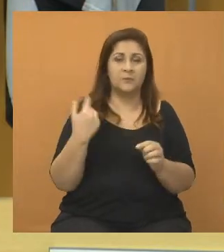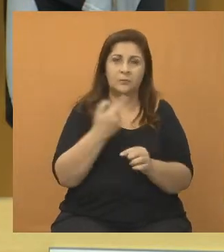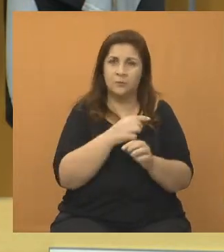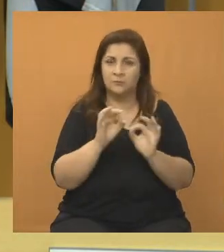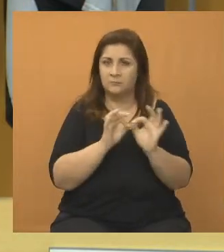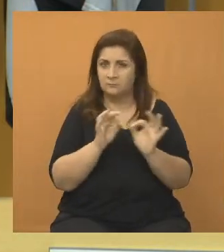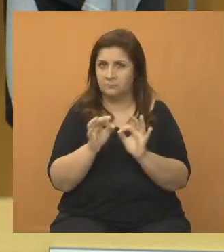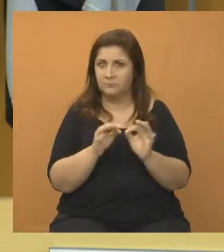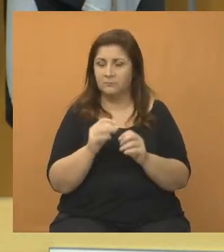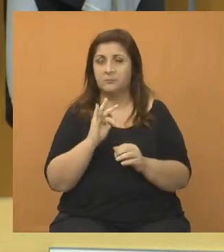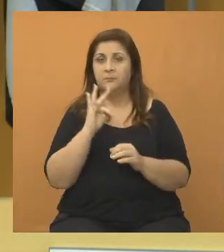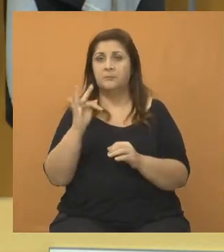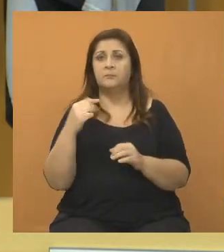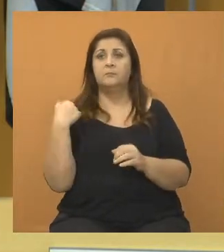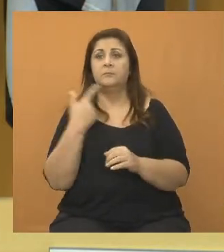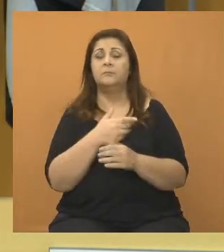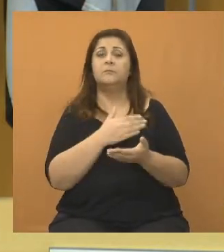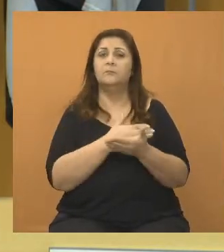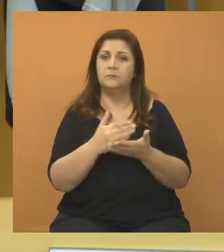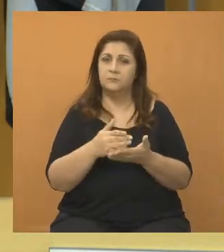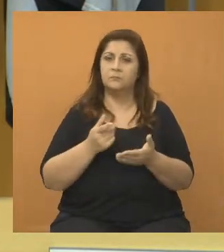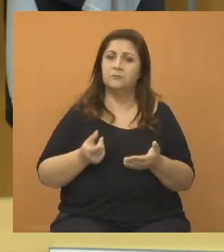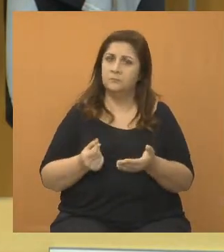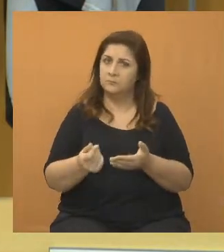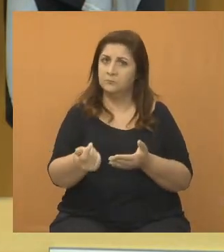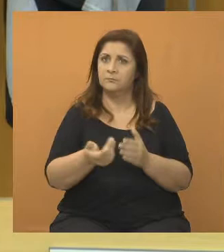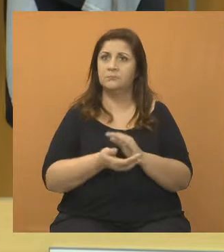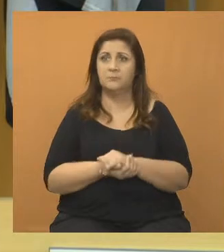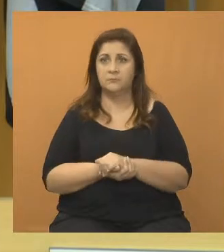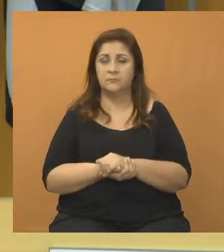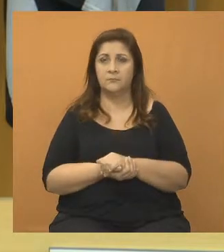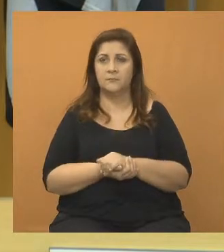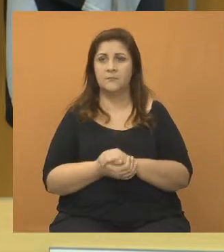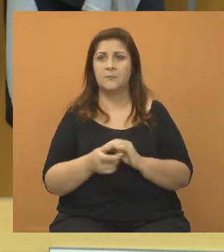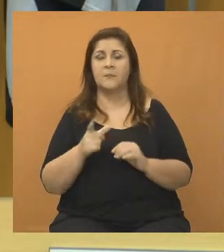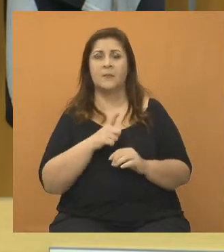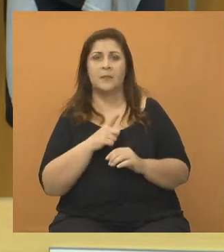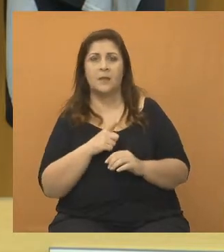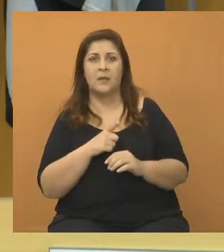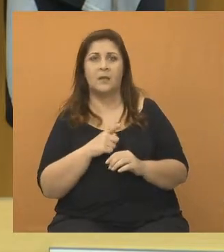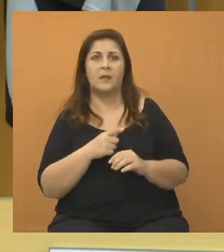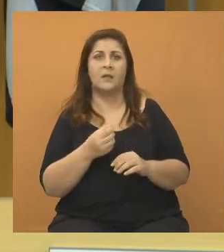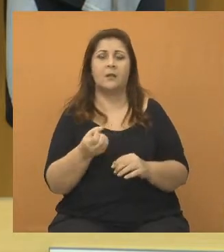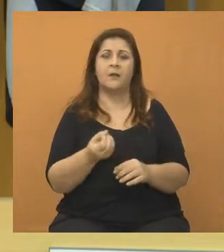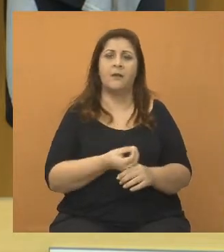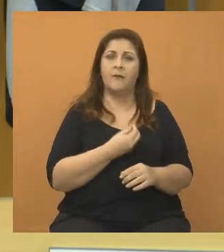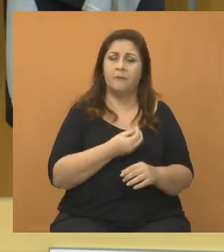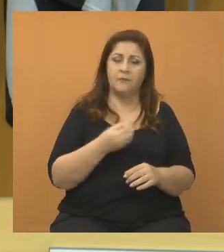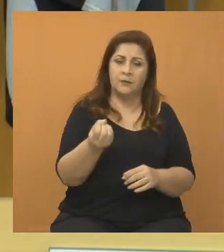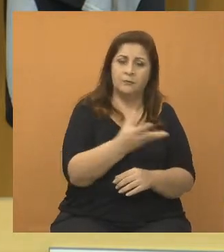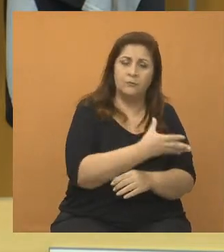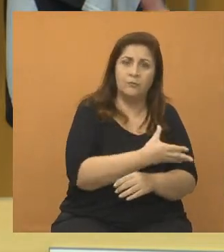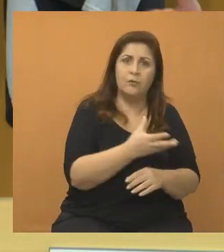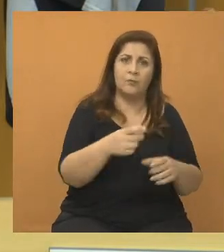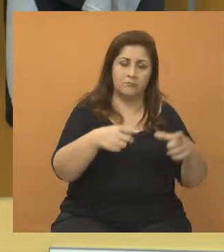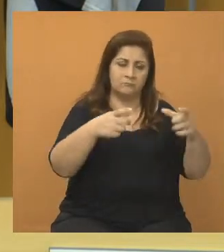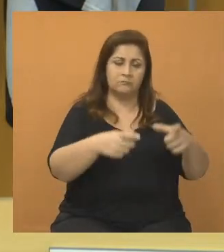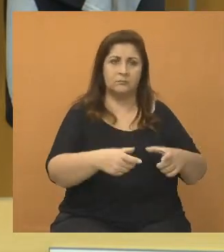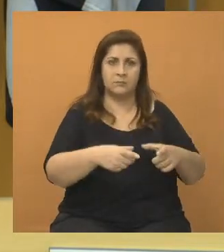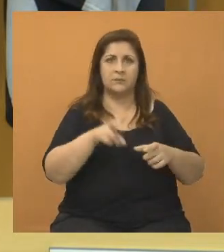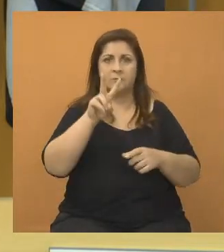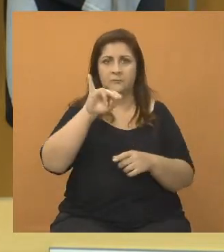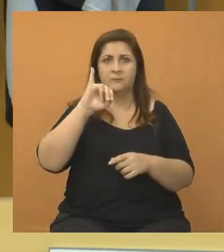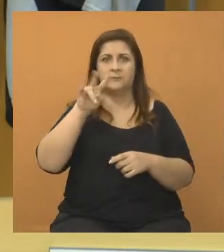para o ano que vem para que a gente possa dar continuidade. Então você tem revitalização até a entrada do Viveiro e depois você